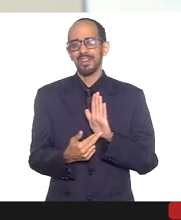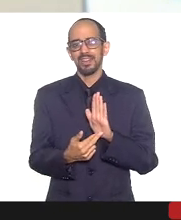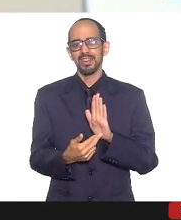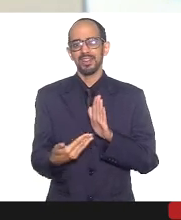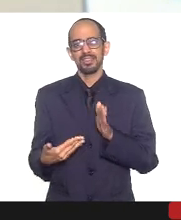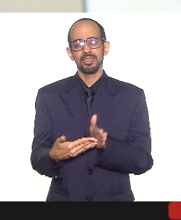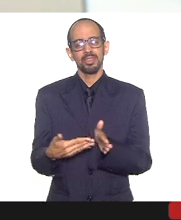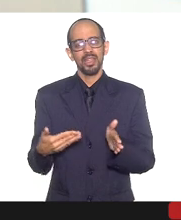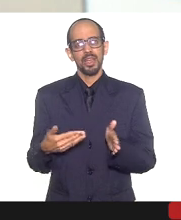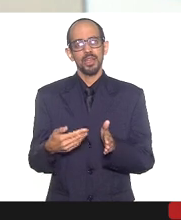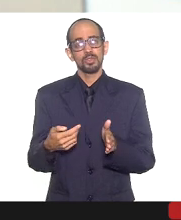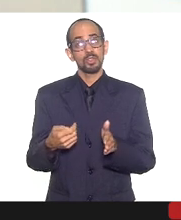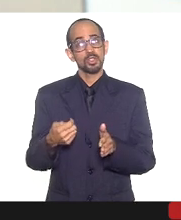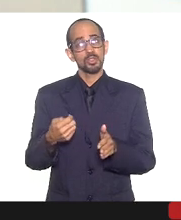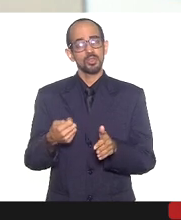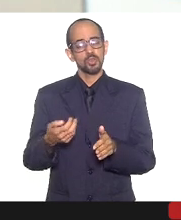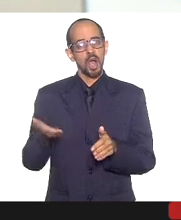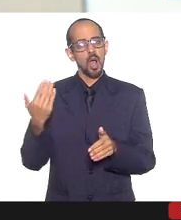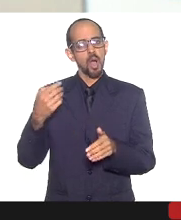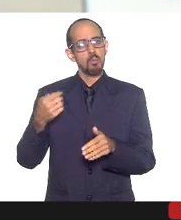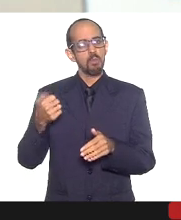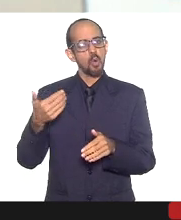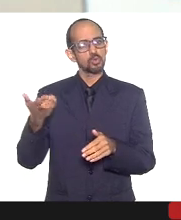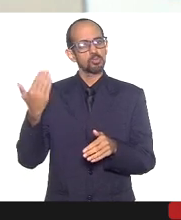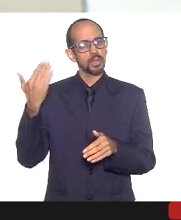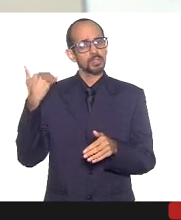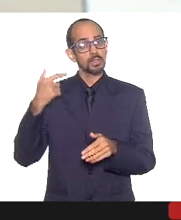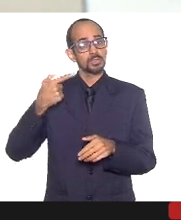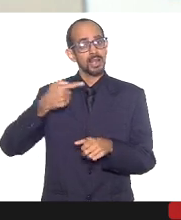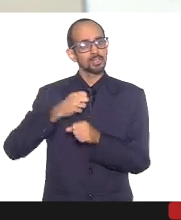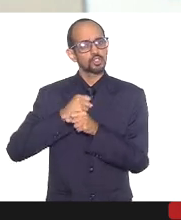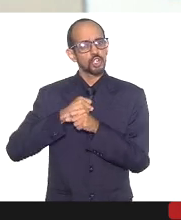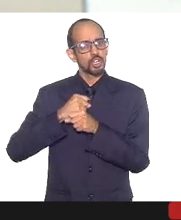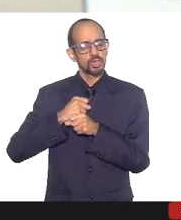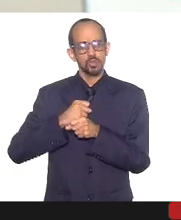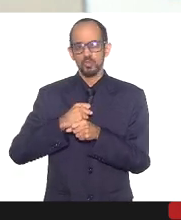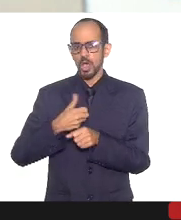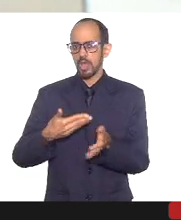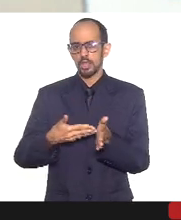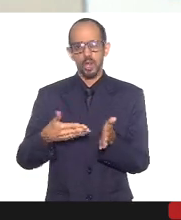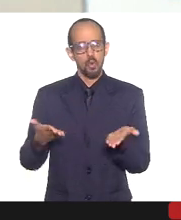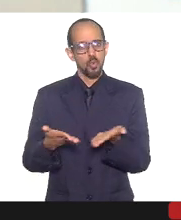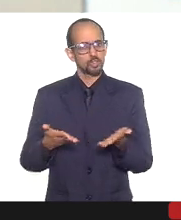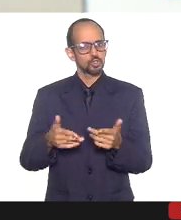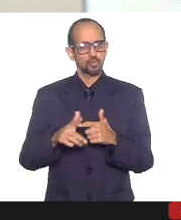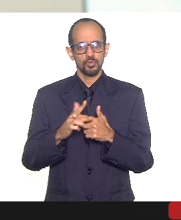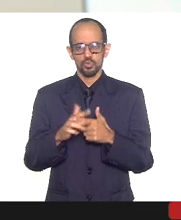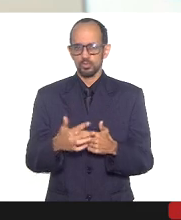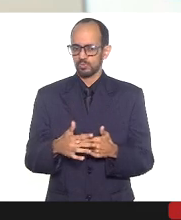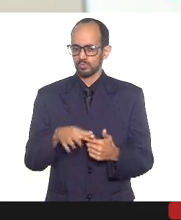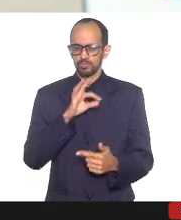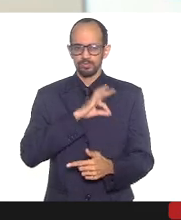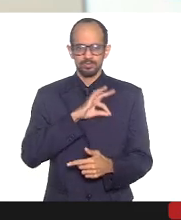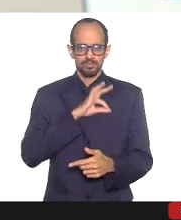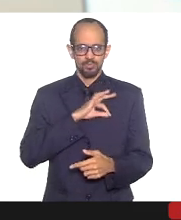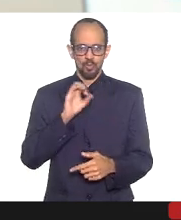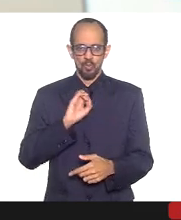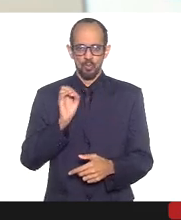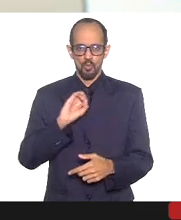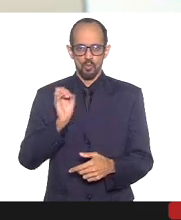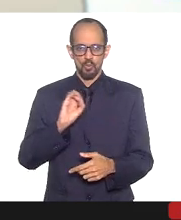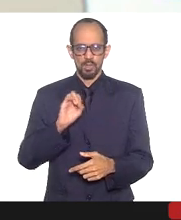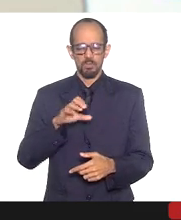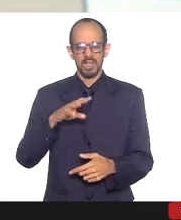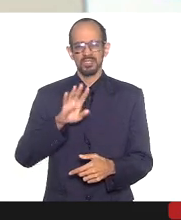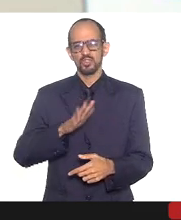de recomposição. Então, são 7 anos onde os diferentes profissionais do Estado acumulam perdas salariais ao redor